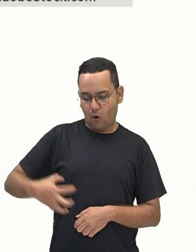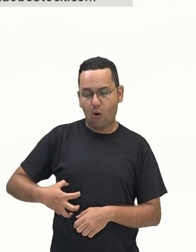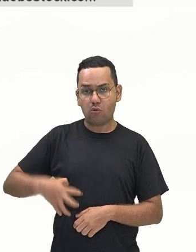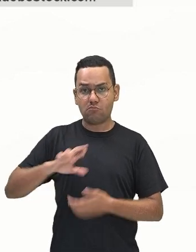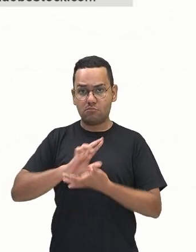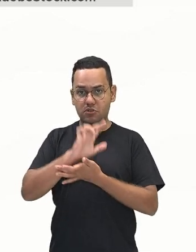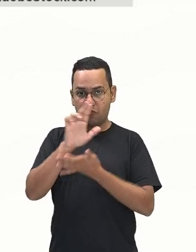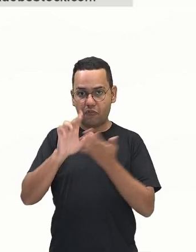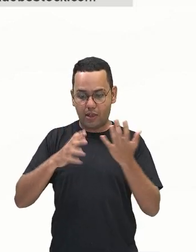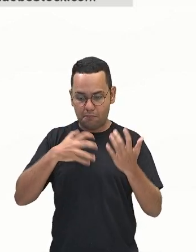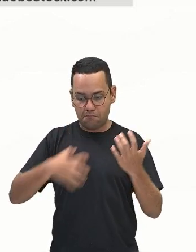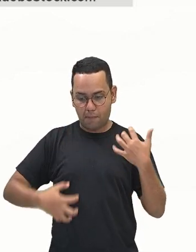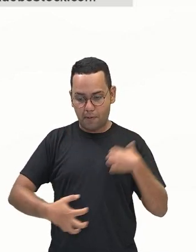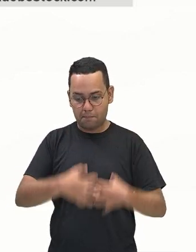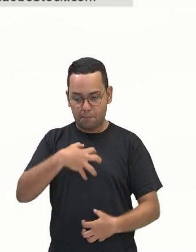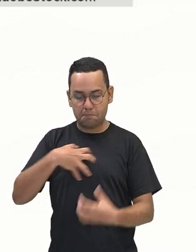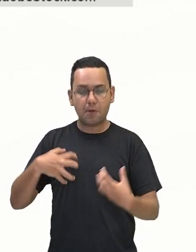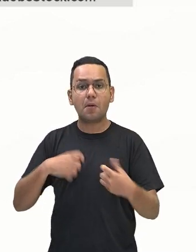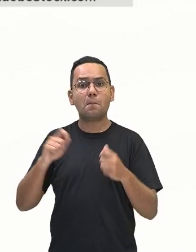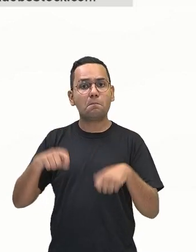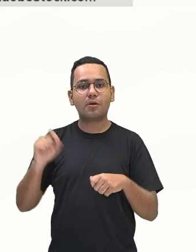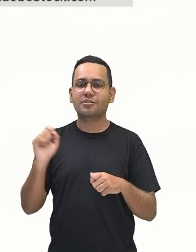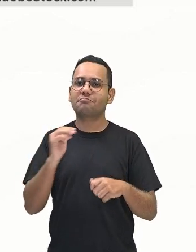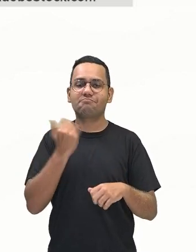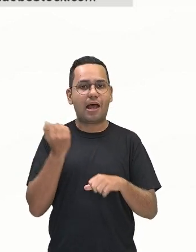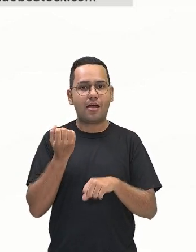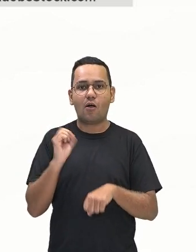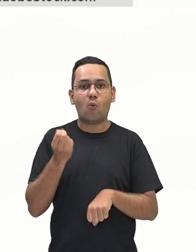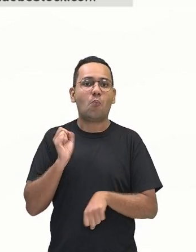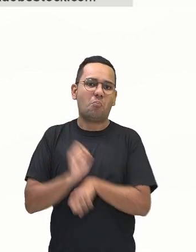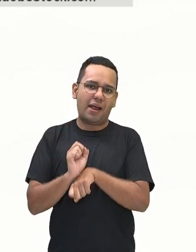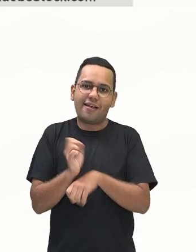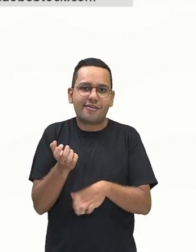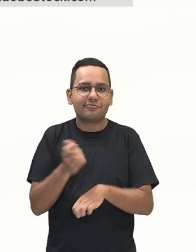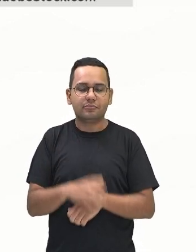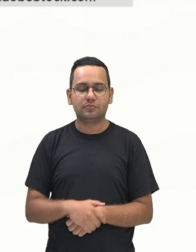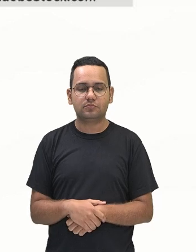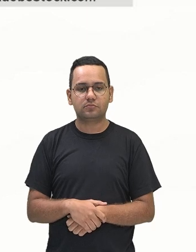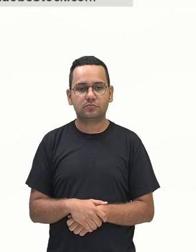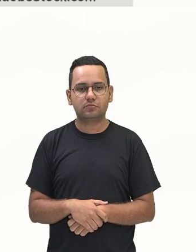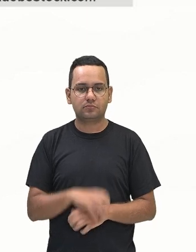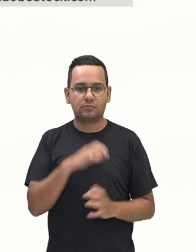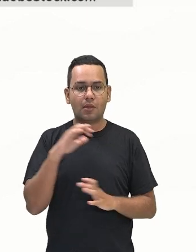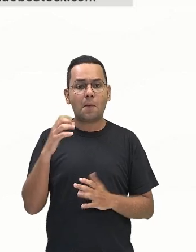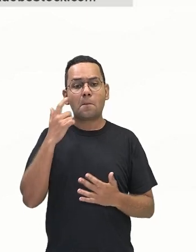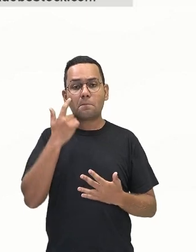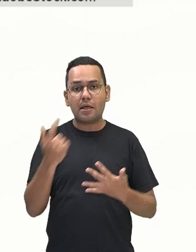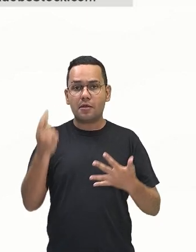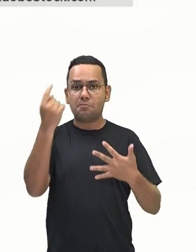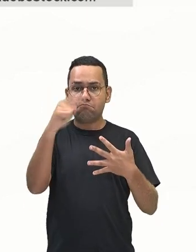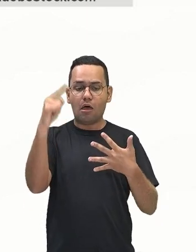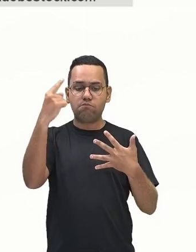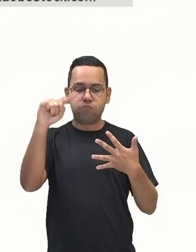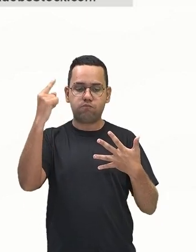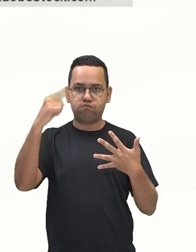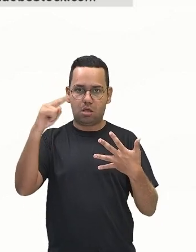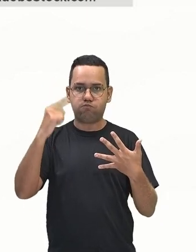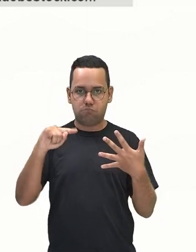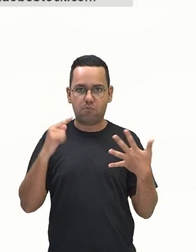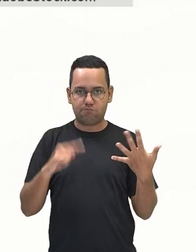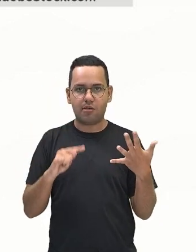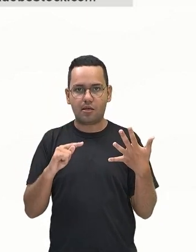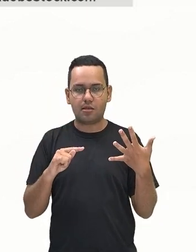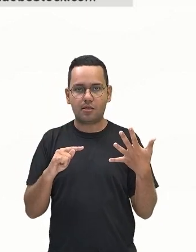não funcionamento desses órgãos, tá? Então, todos esses fatos aí que eu citei para